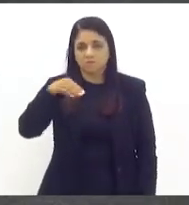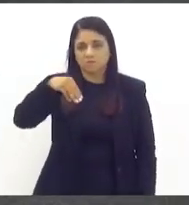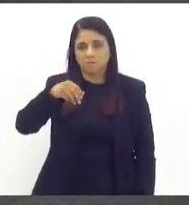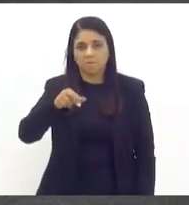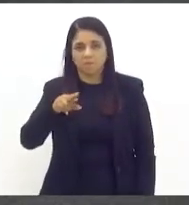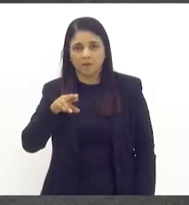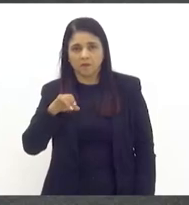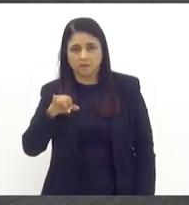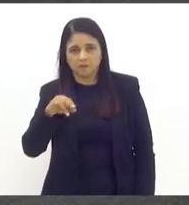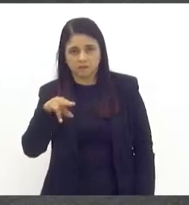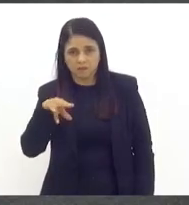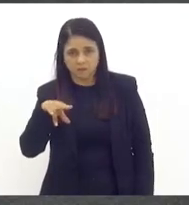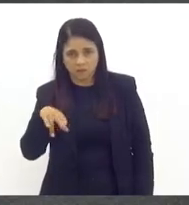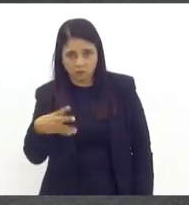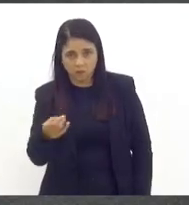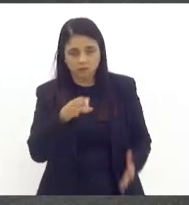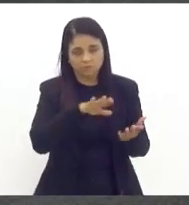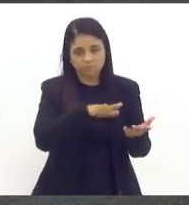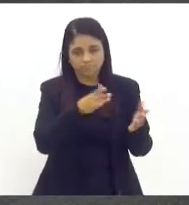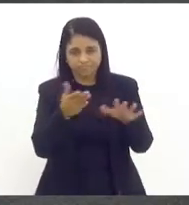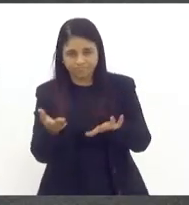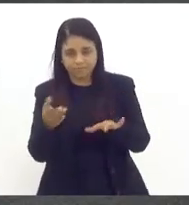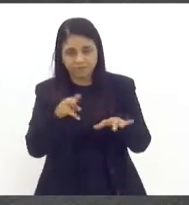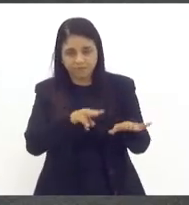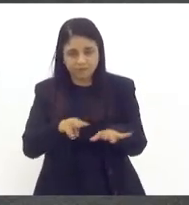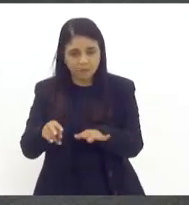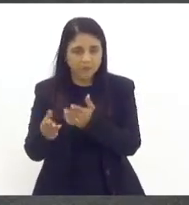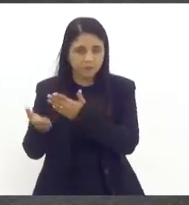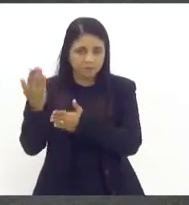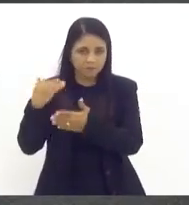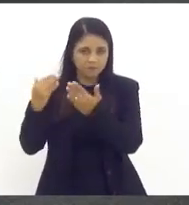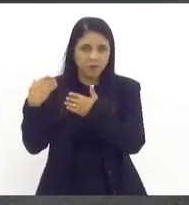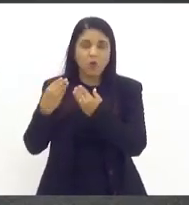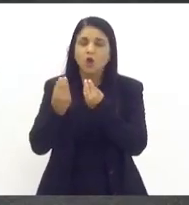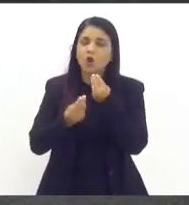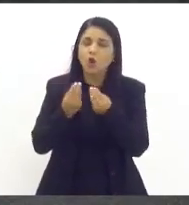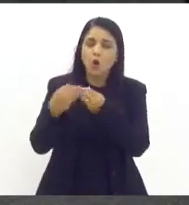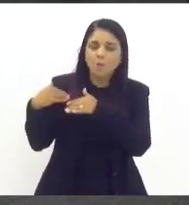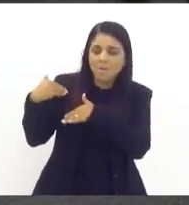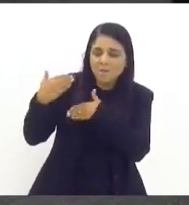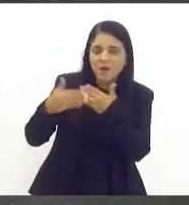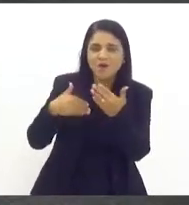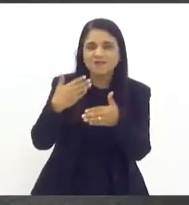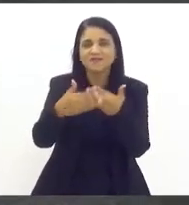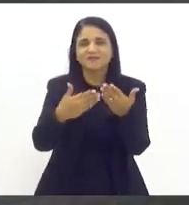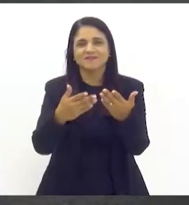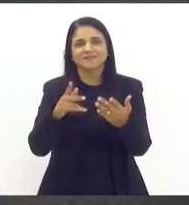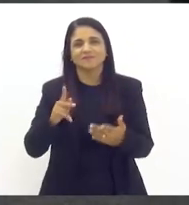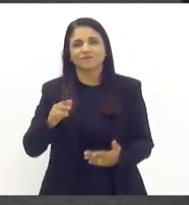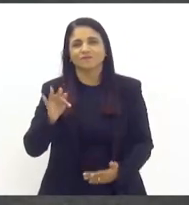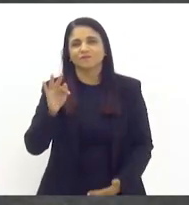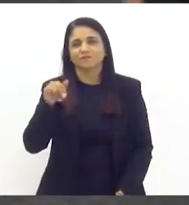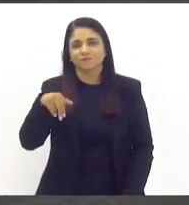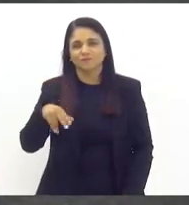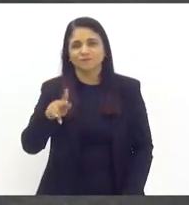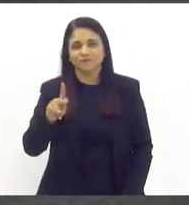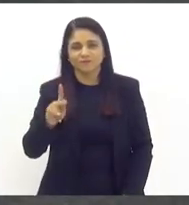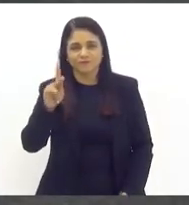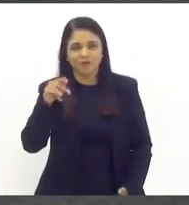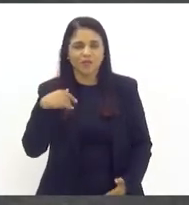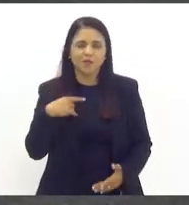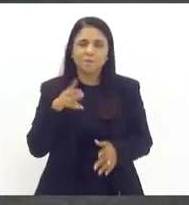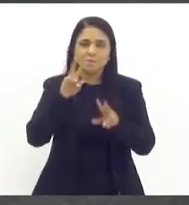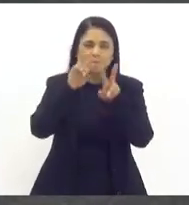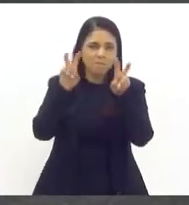e o quanto que ele fez parte desse processo dos bailes da antiga com músicas que falam de amor que